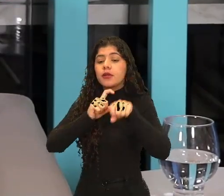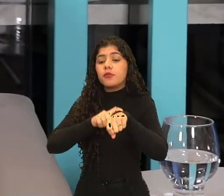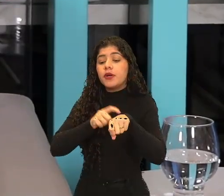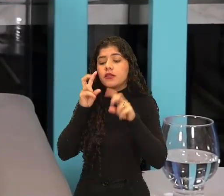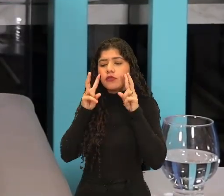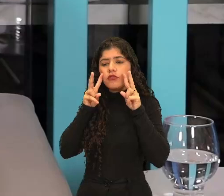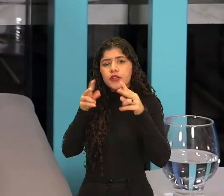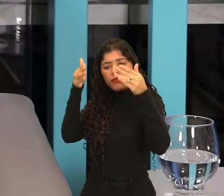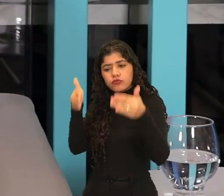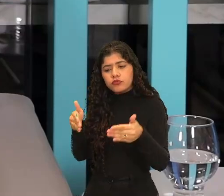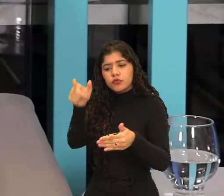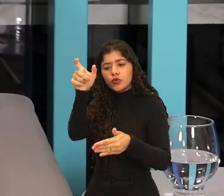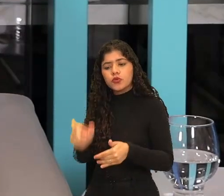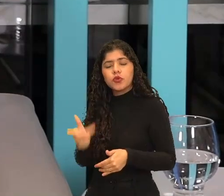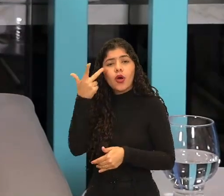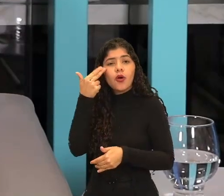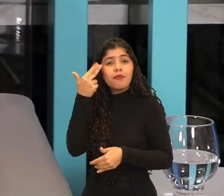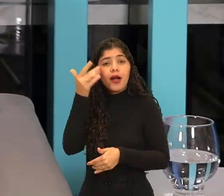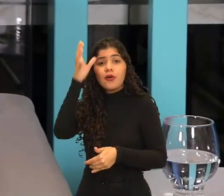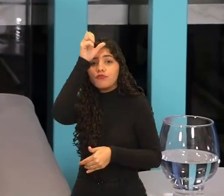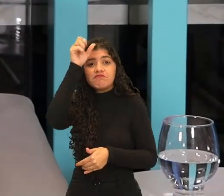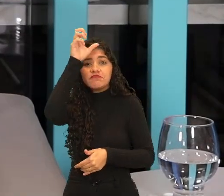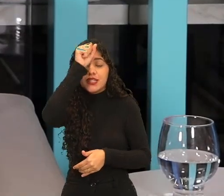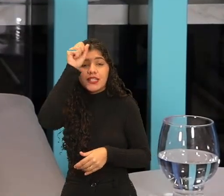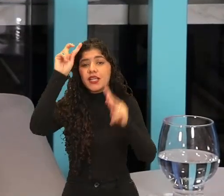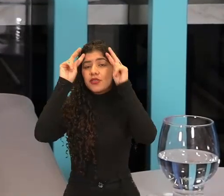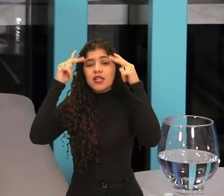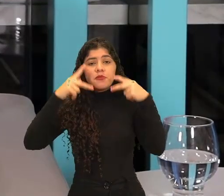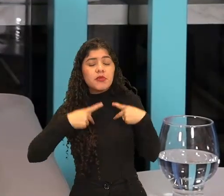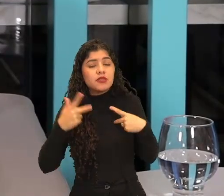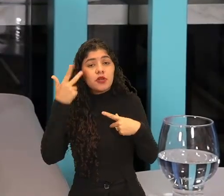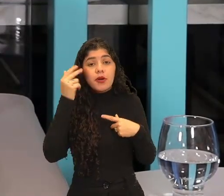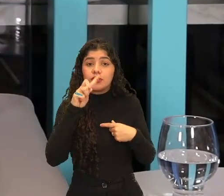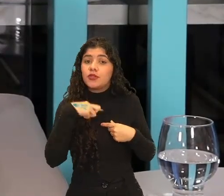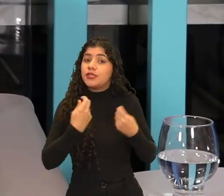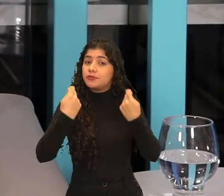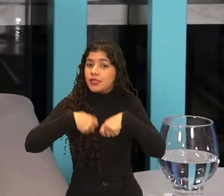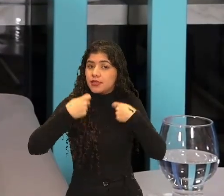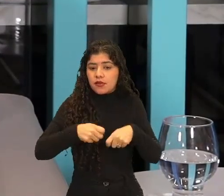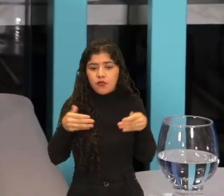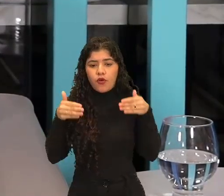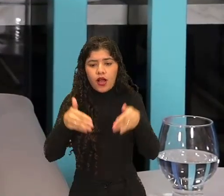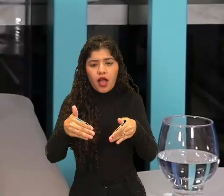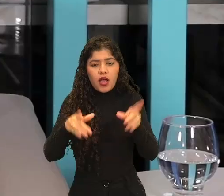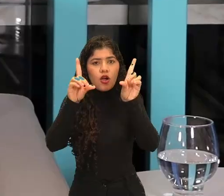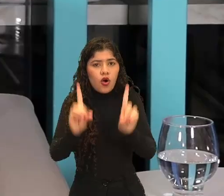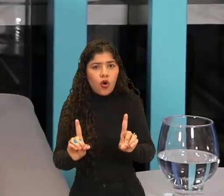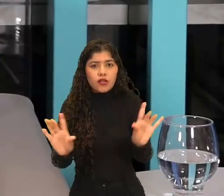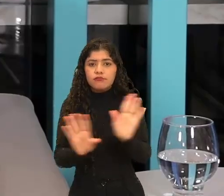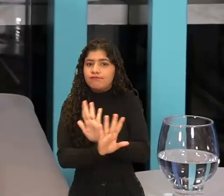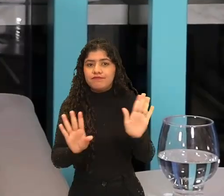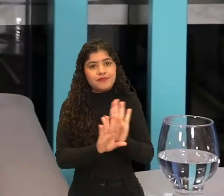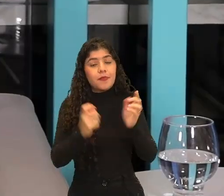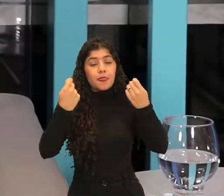como criança, como aluno, como aprendente? Então, a gente precisa não focar diretamente apenas